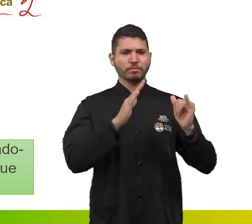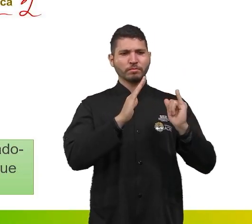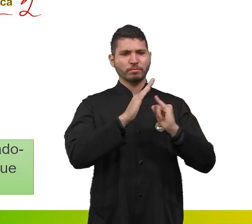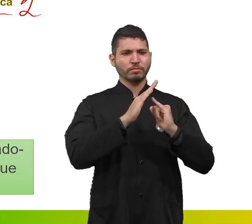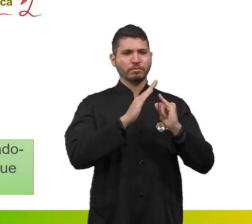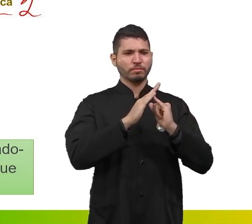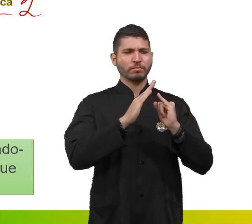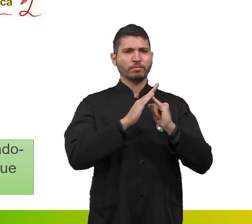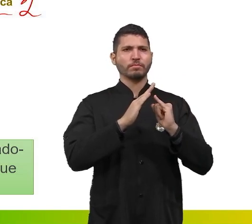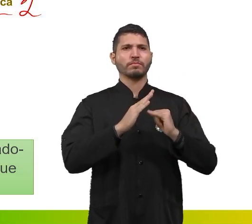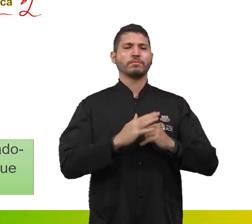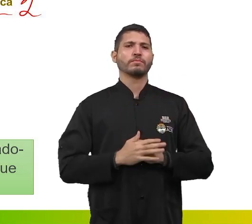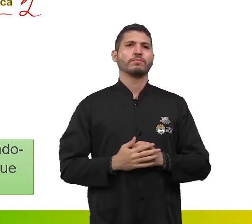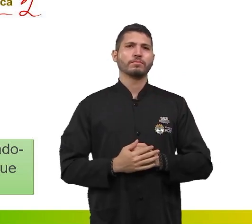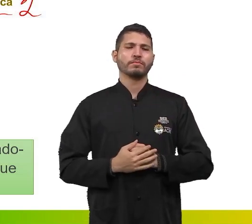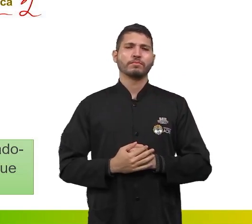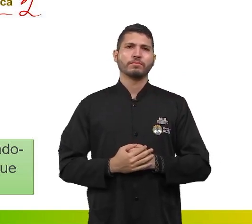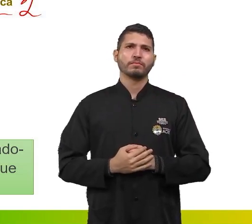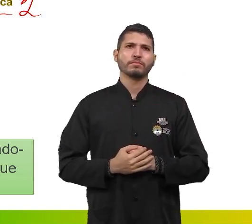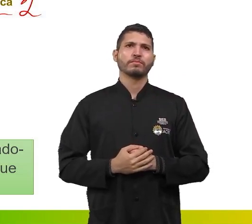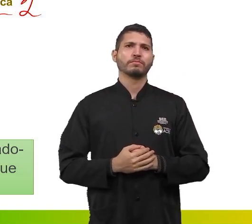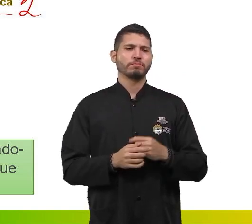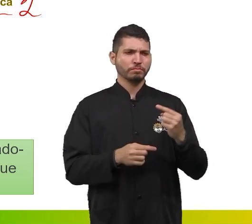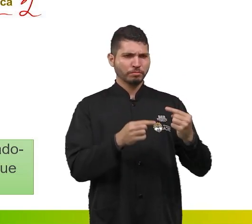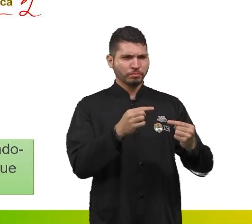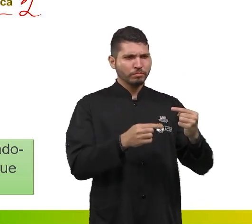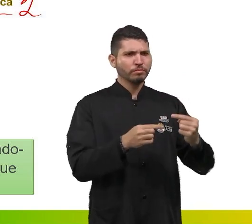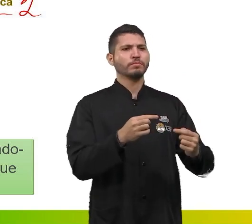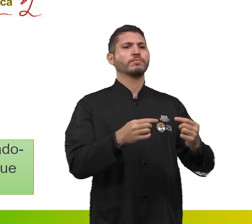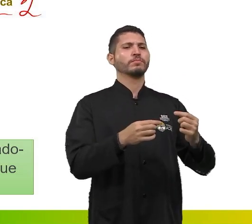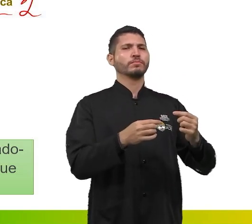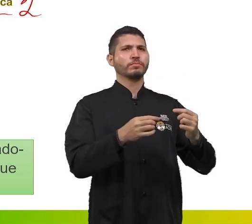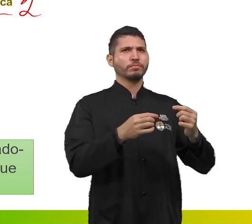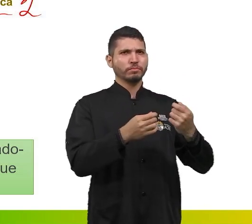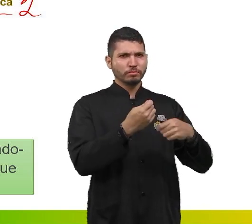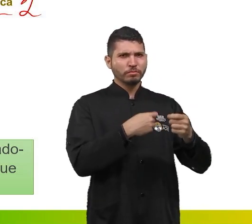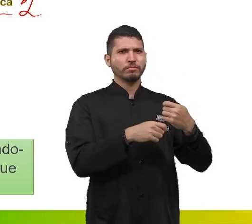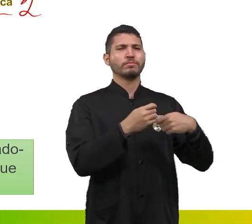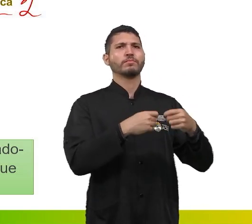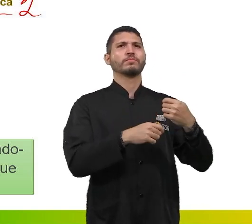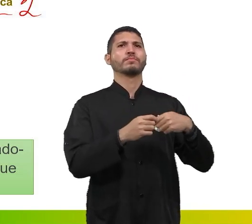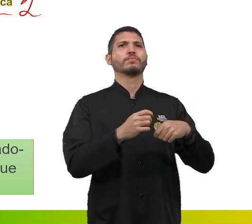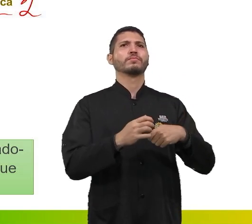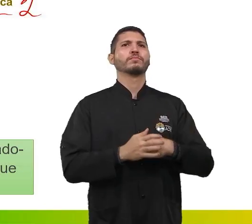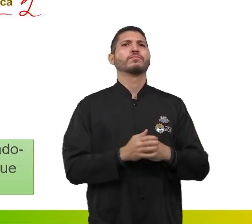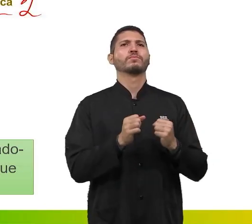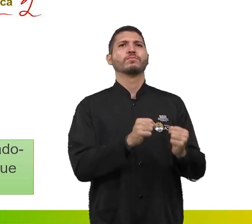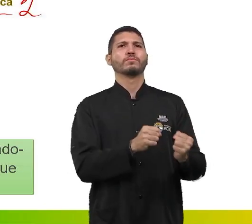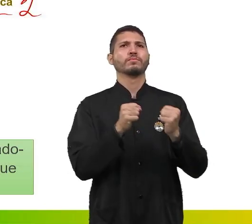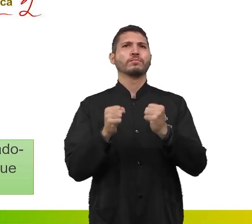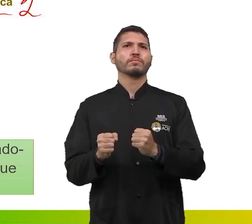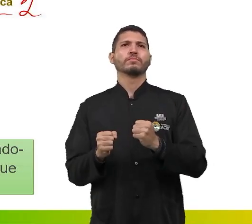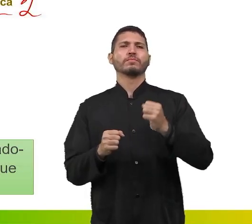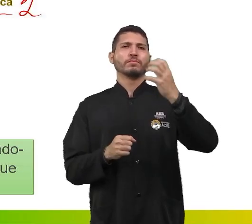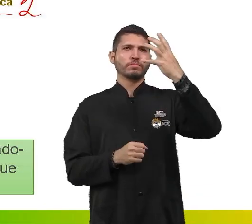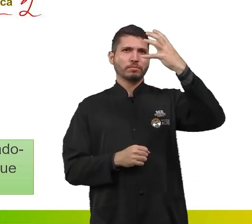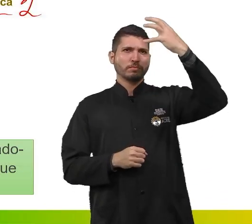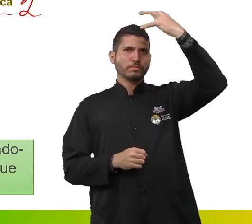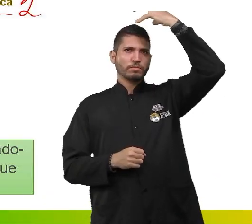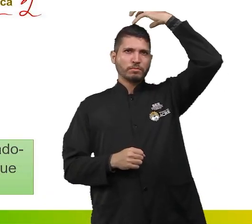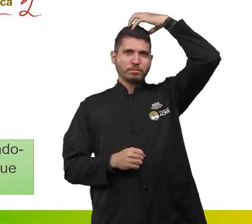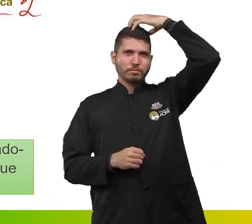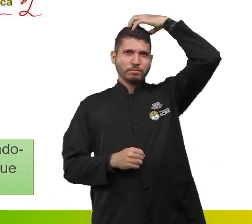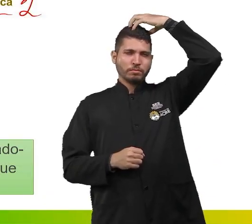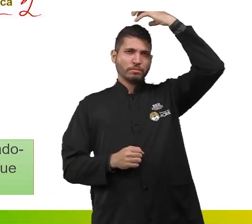a centralização política administrativa, nas mãos de um rei, exatamente.